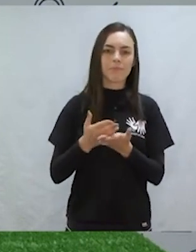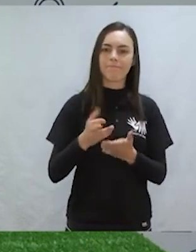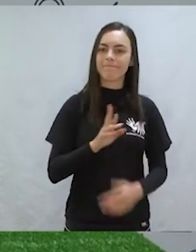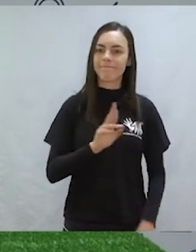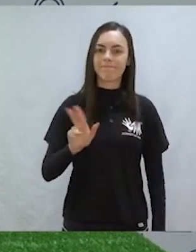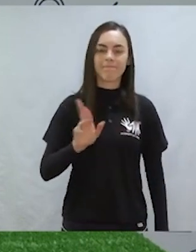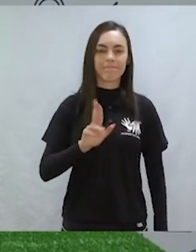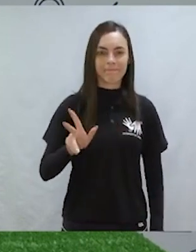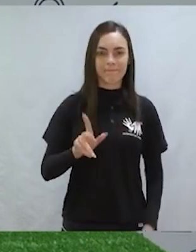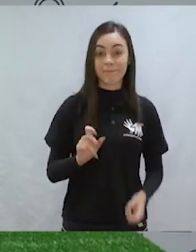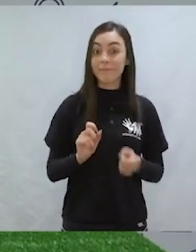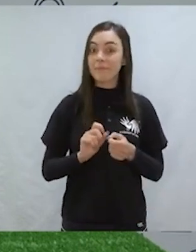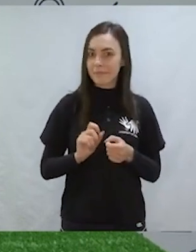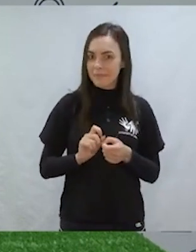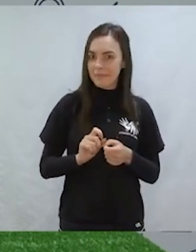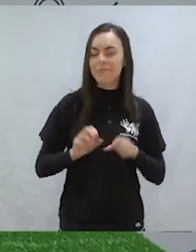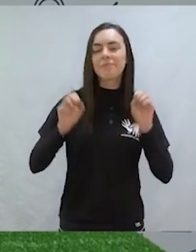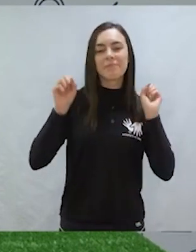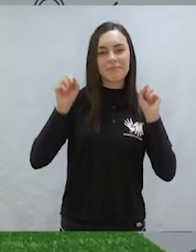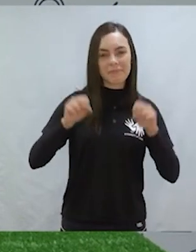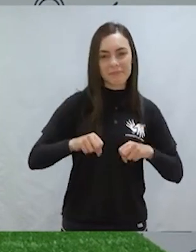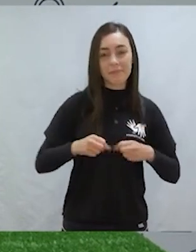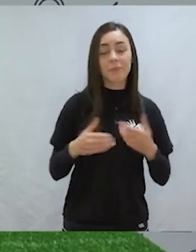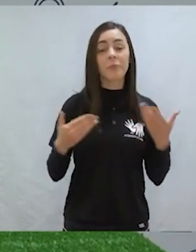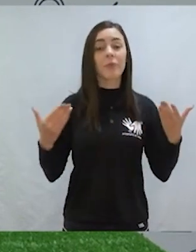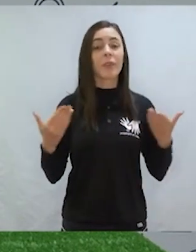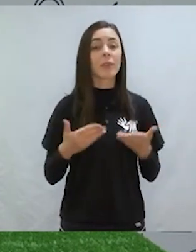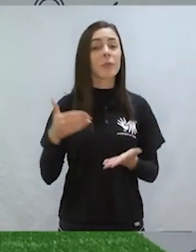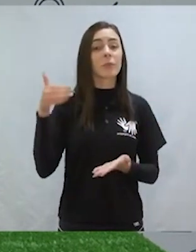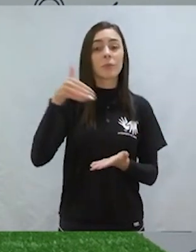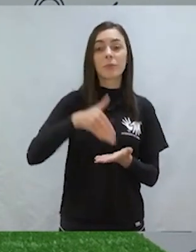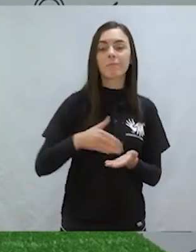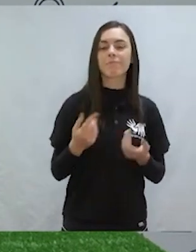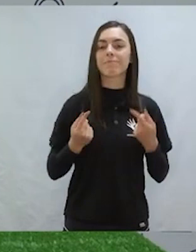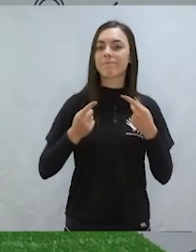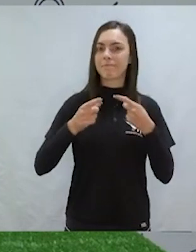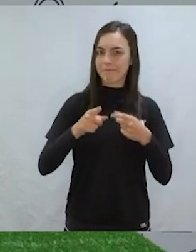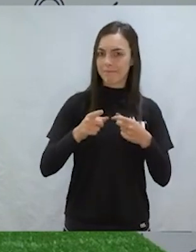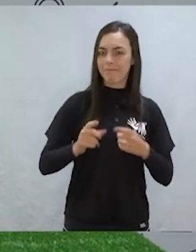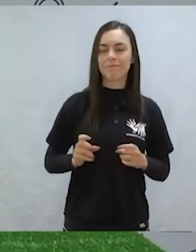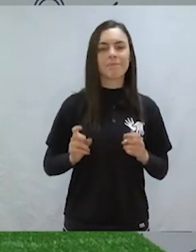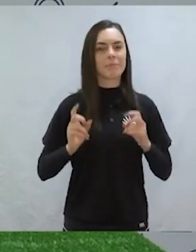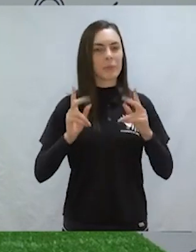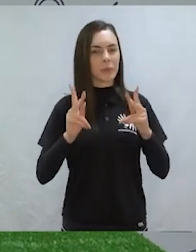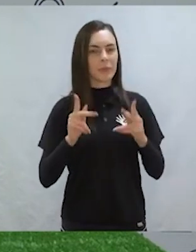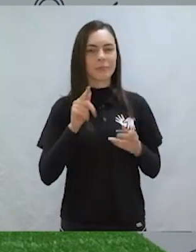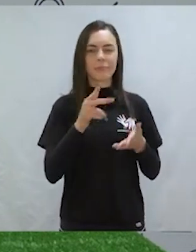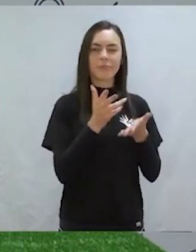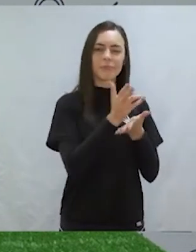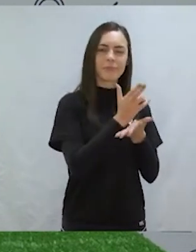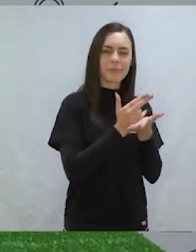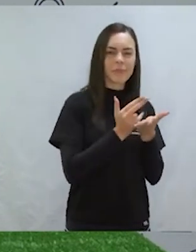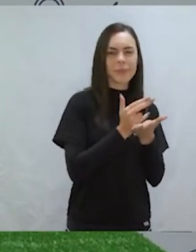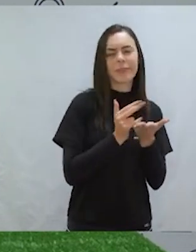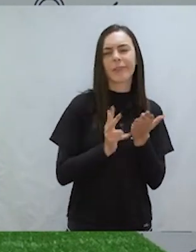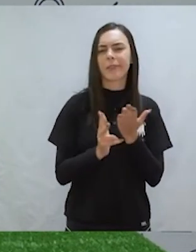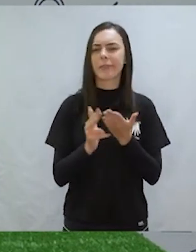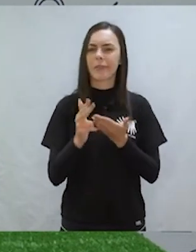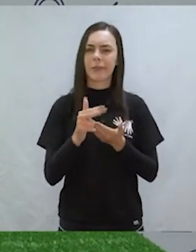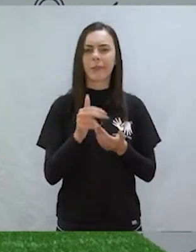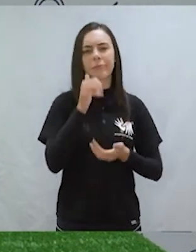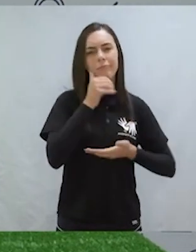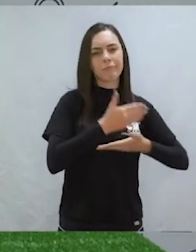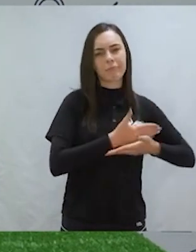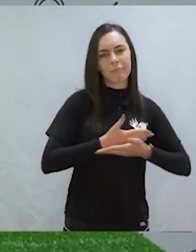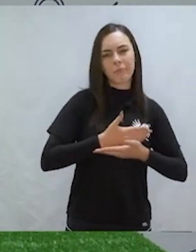Então, fizemos? Fizemos também. E agora deixamos o desafio para você. Ok? Para você desenhar, recortar